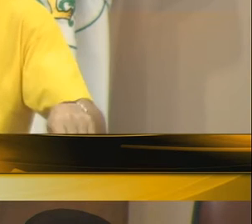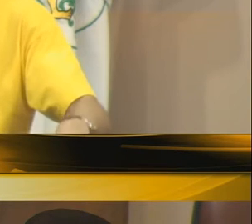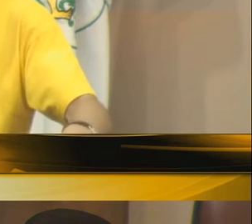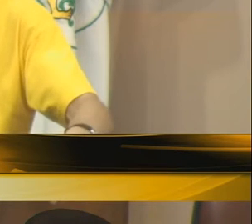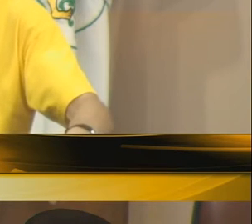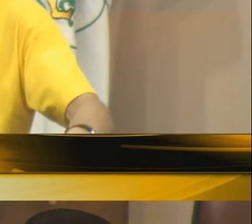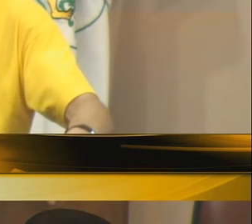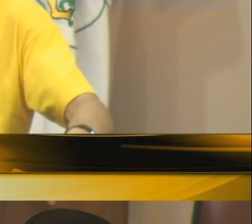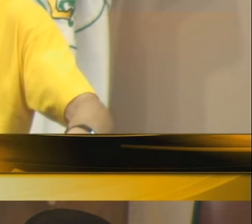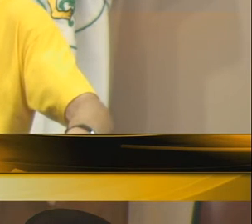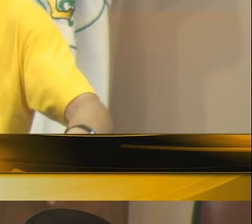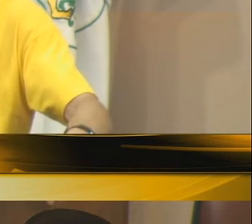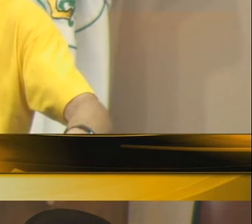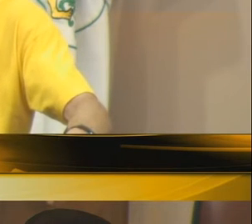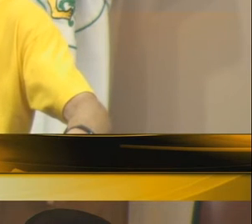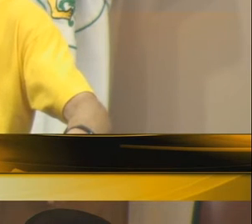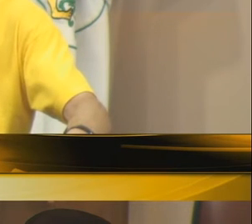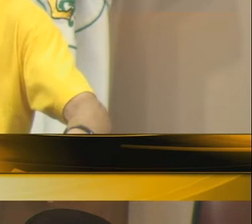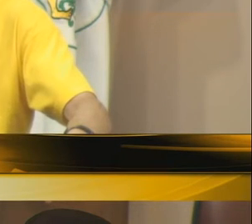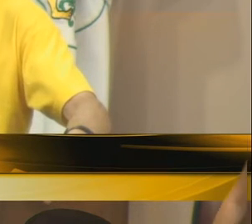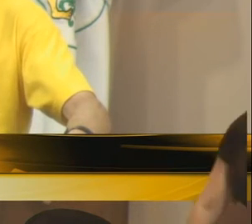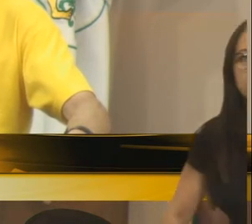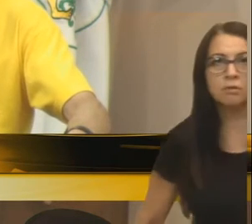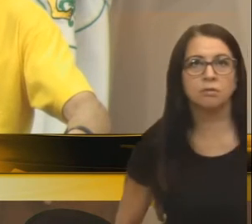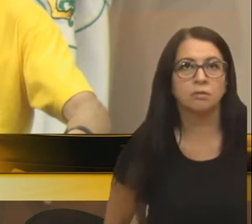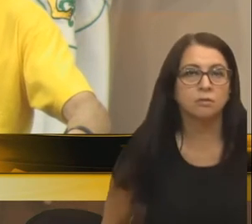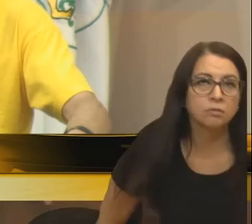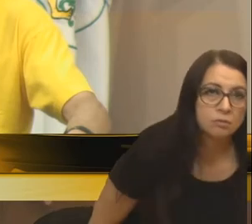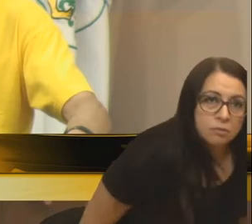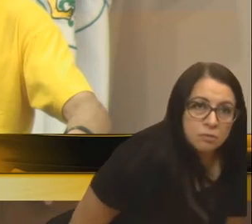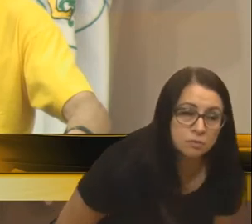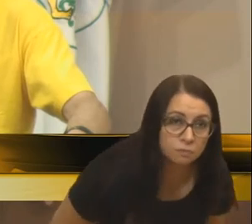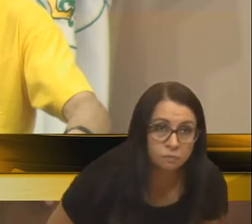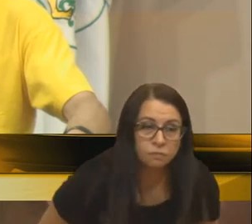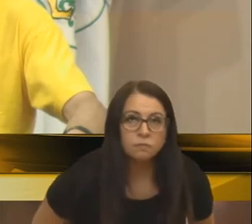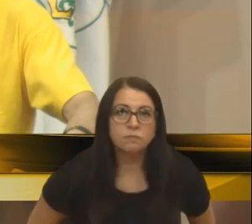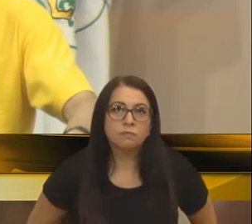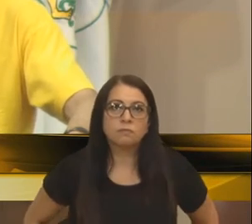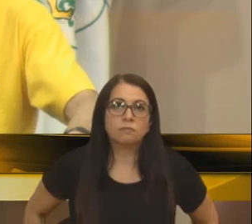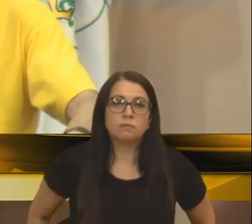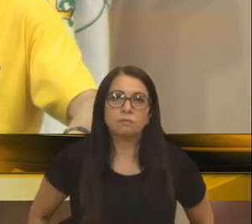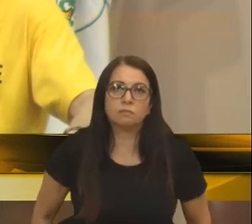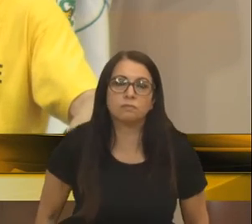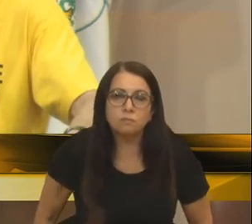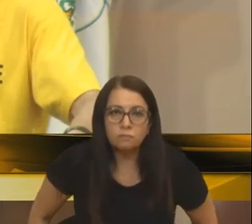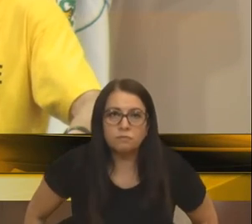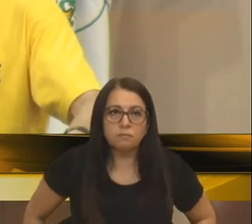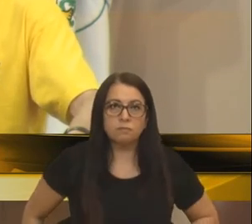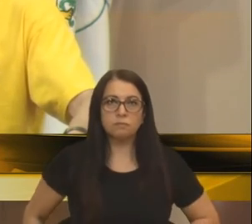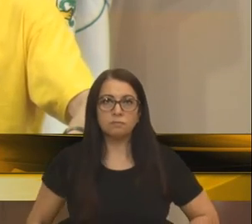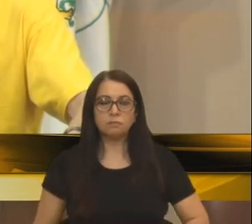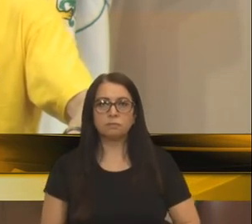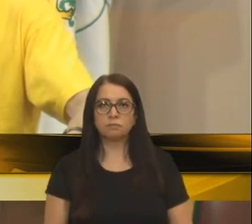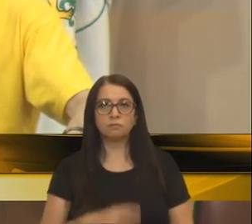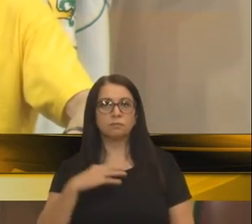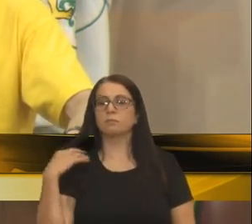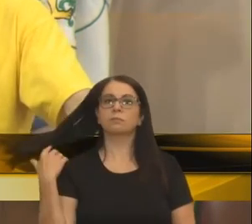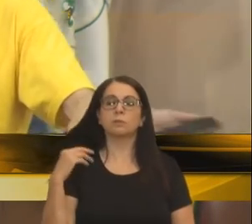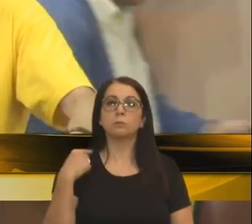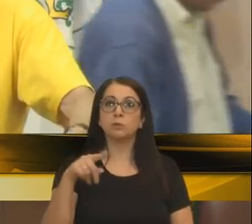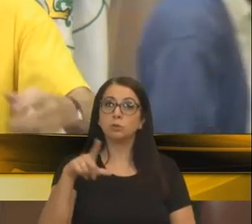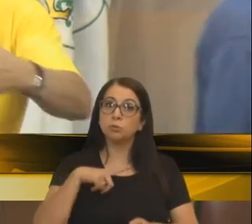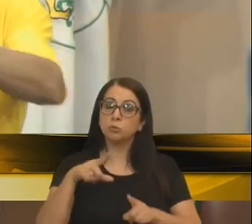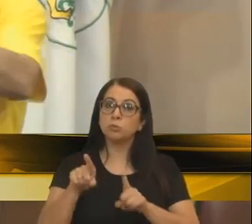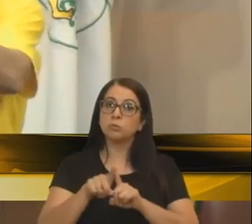foi Antônio Prado, Bento, Encantado, Farroupilha, Flores da Cunha, Garibaldi, Guaporé, Nova Prata e Veranópolis. Para isso, tu tem